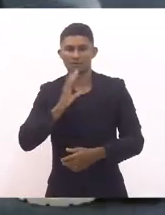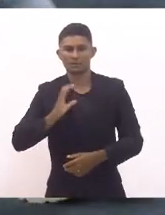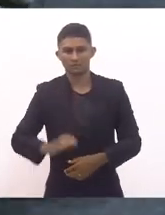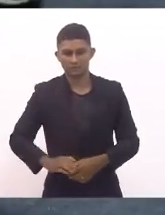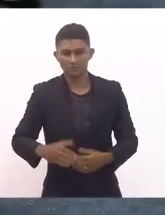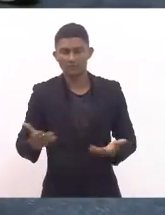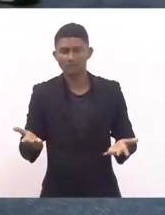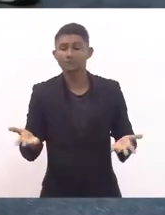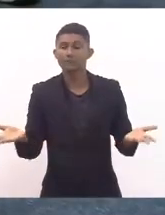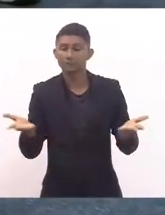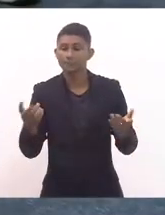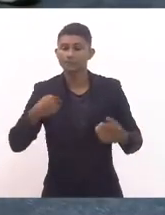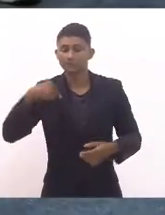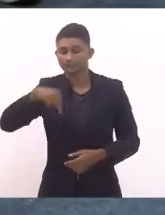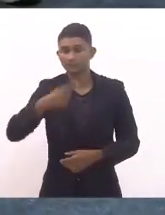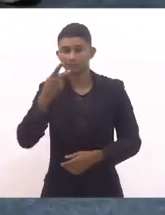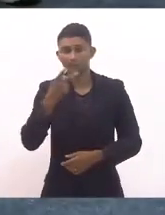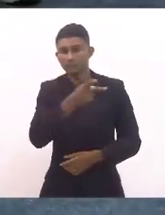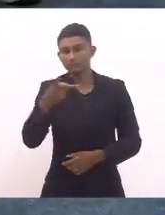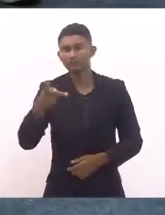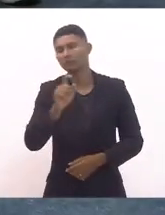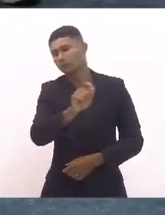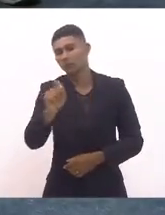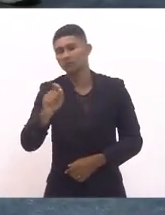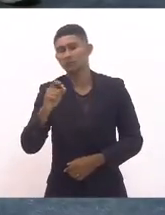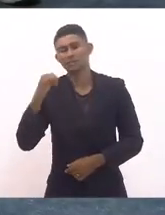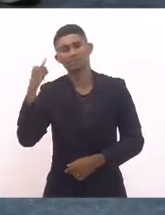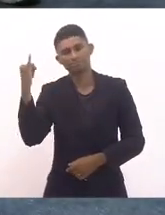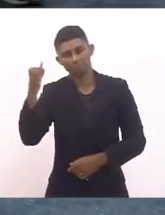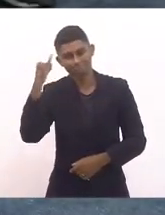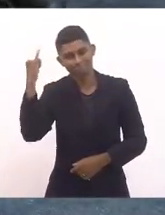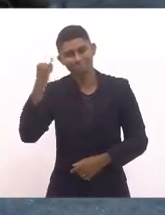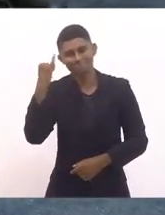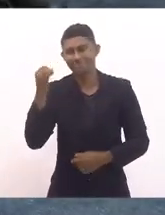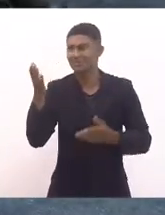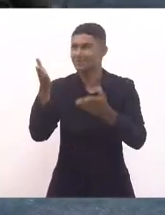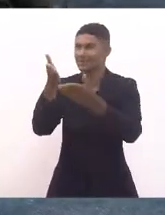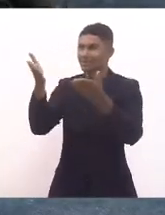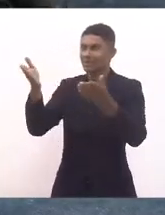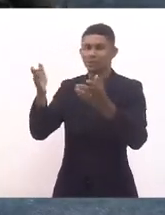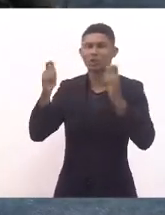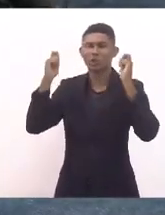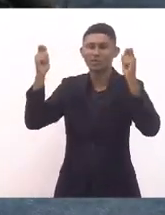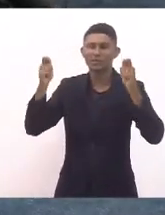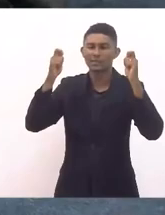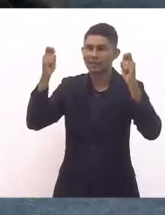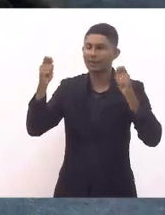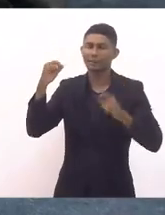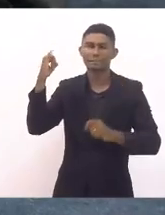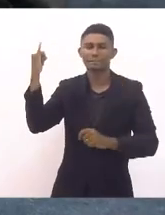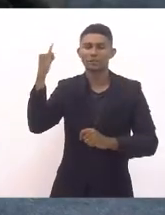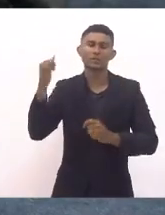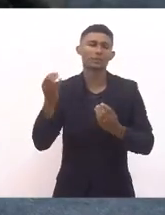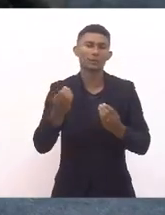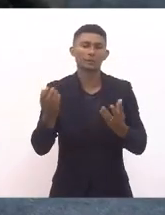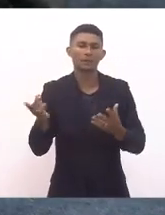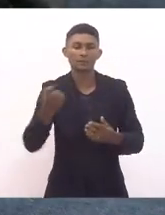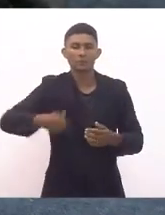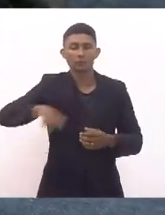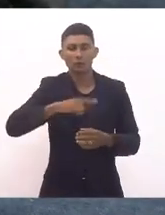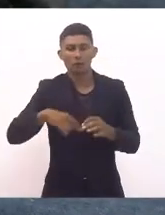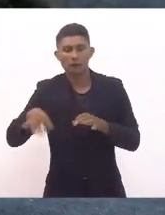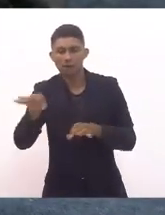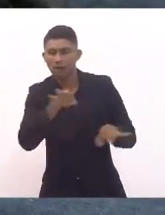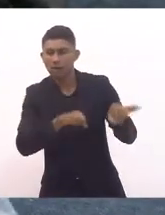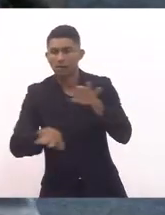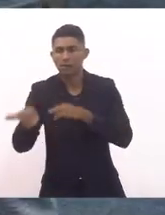quero registrar o quanto foi importante a participação das torcidas para que nós organizássemos os